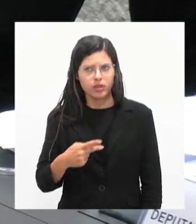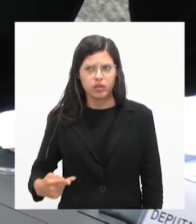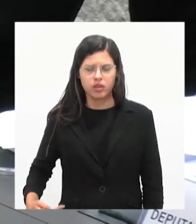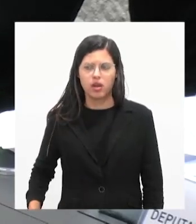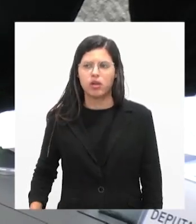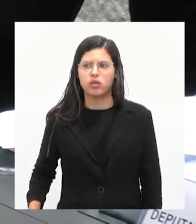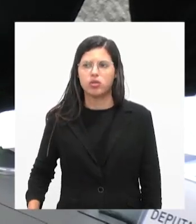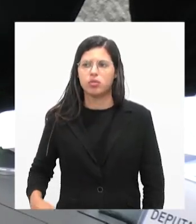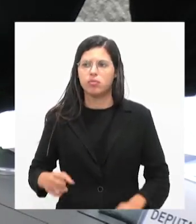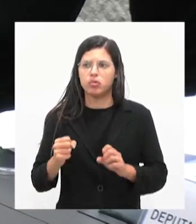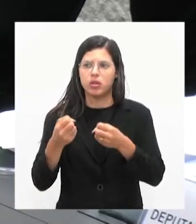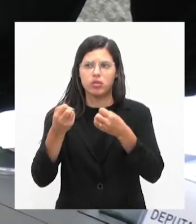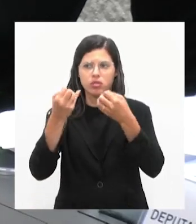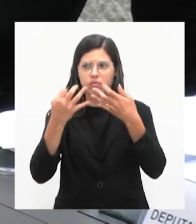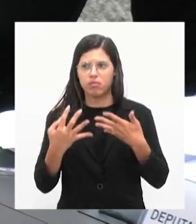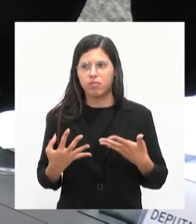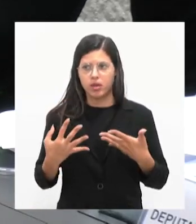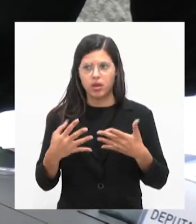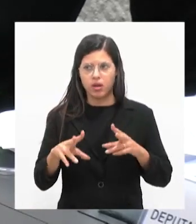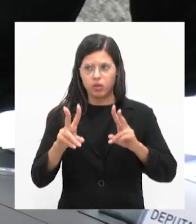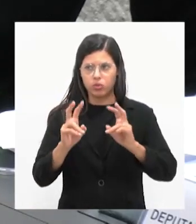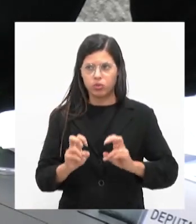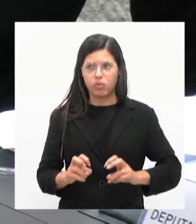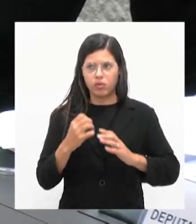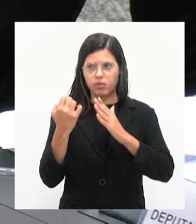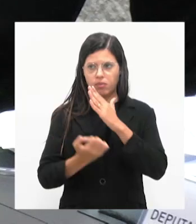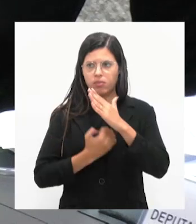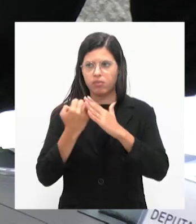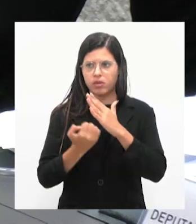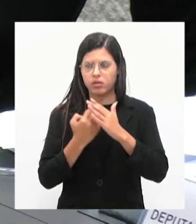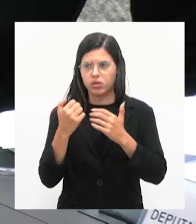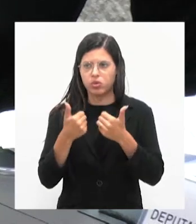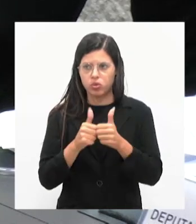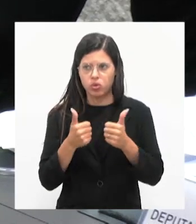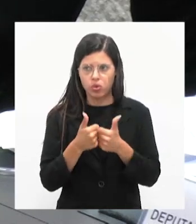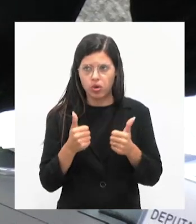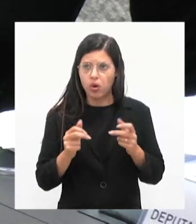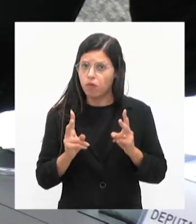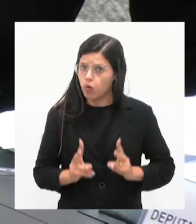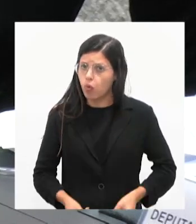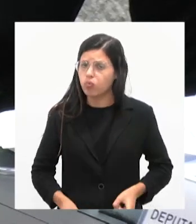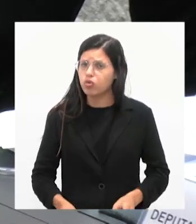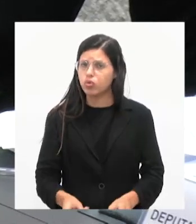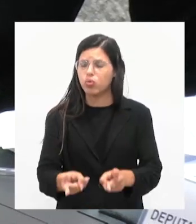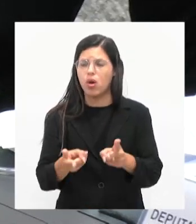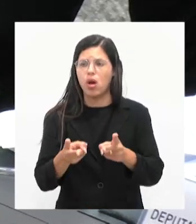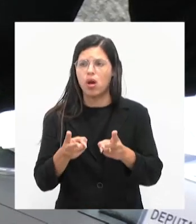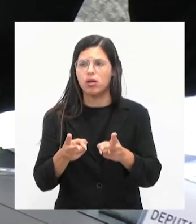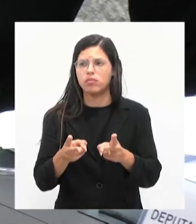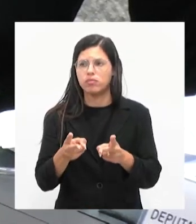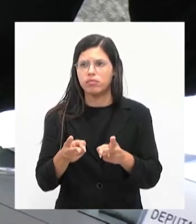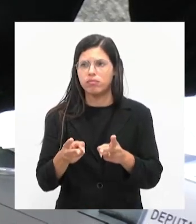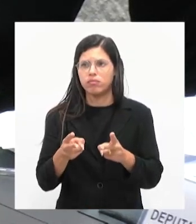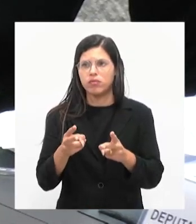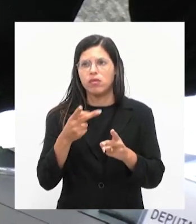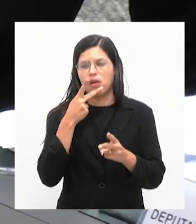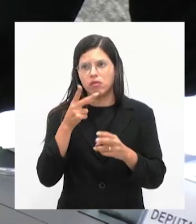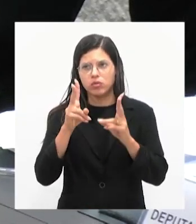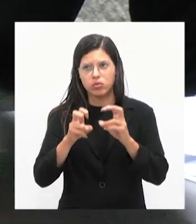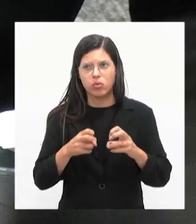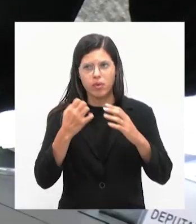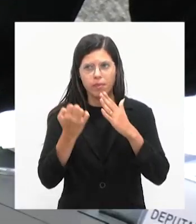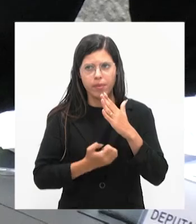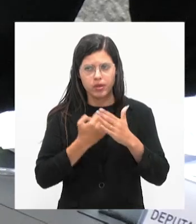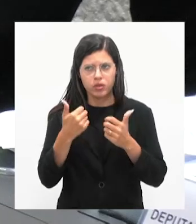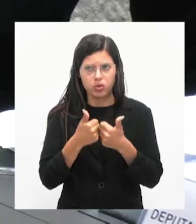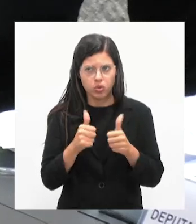que ele pudesse esclarecer essa questão das empresas de ônibus. Eu vou continuar batendo nessa... Eu sou membro e vou continuar batendo nessa questão das empresas de ônibus.